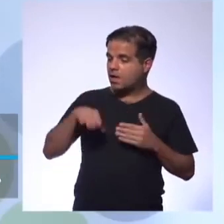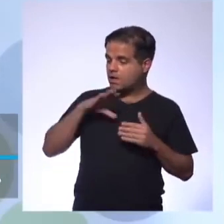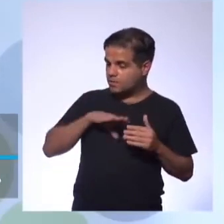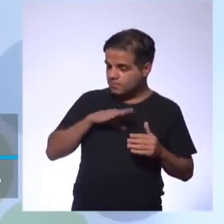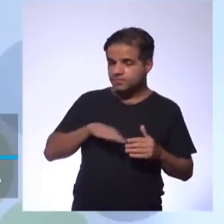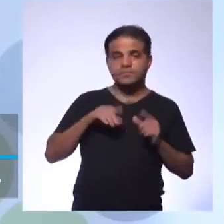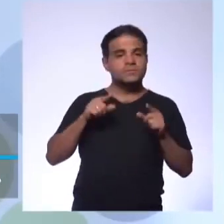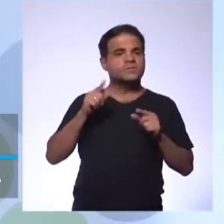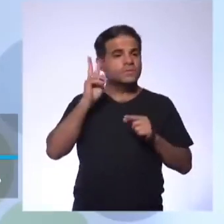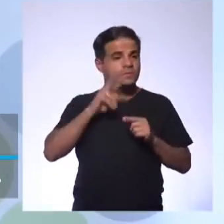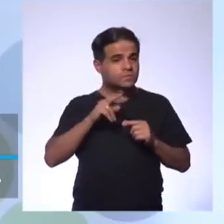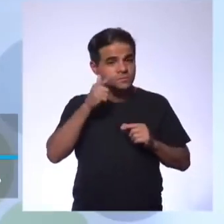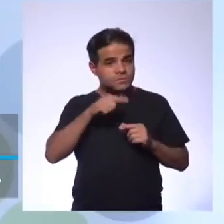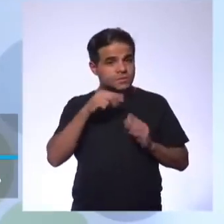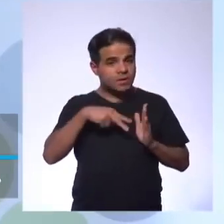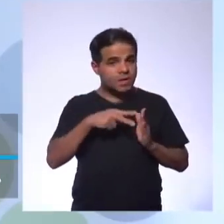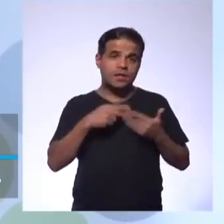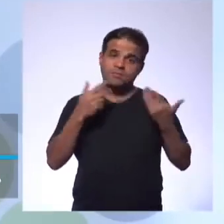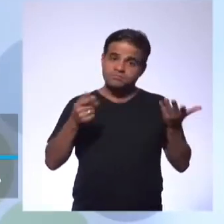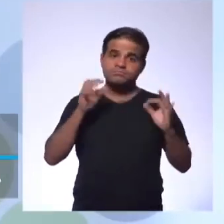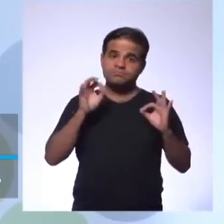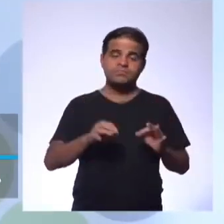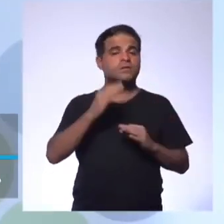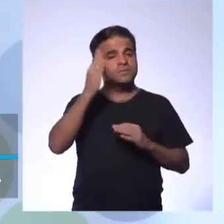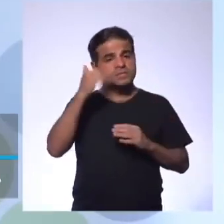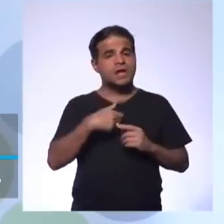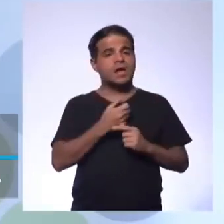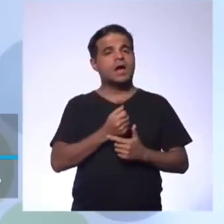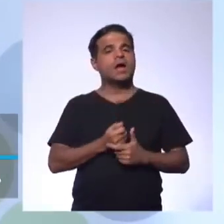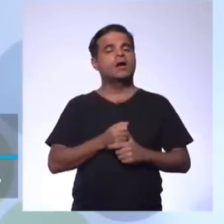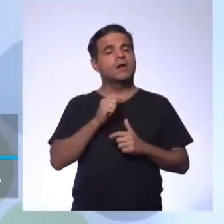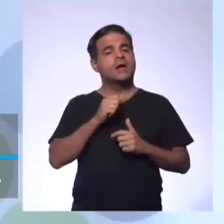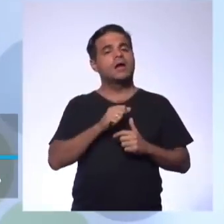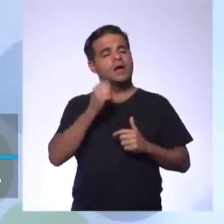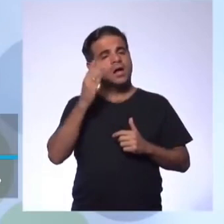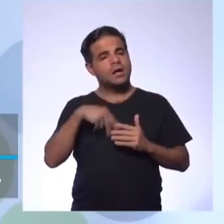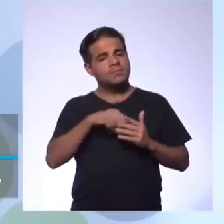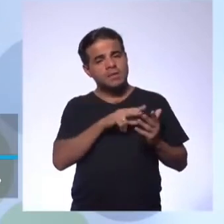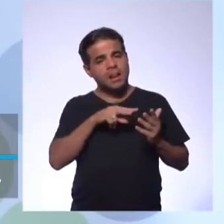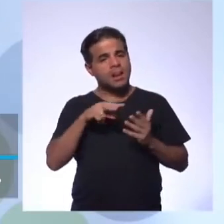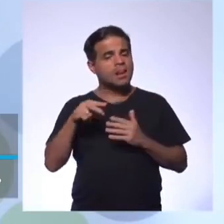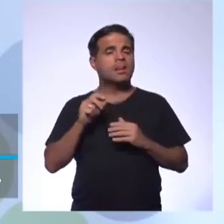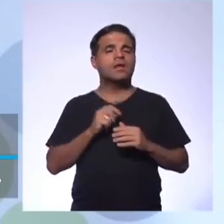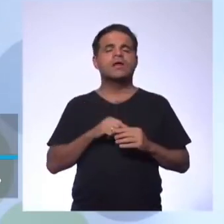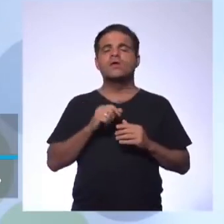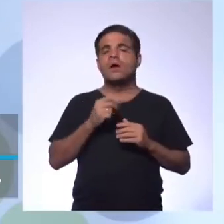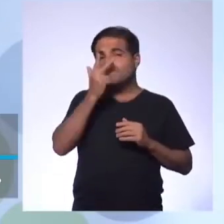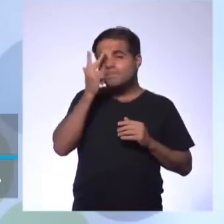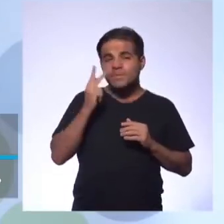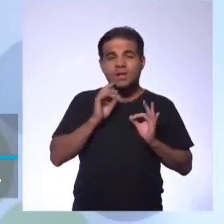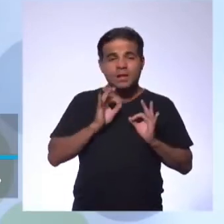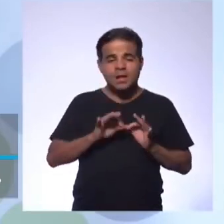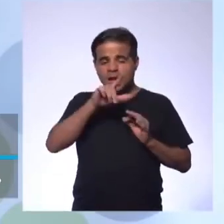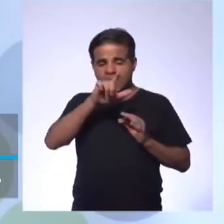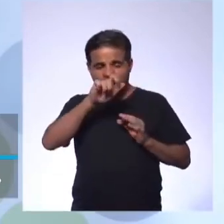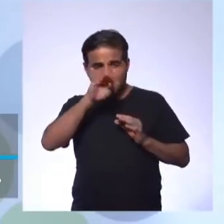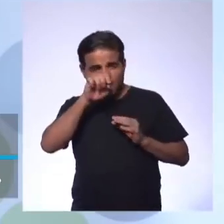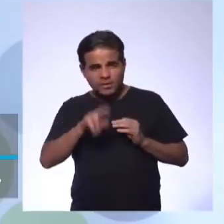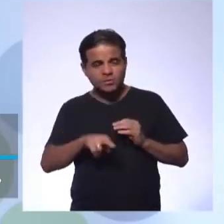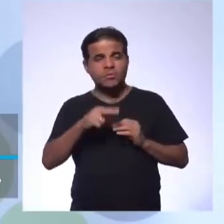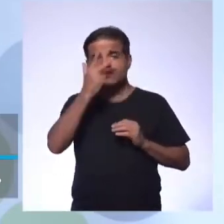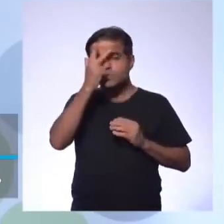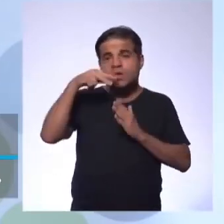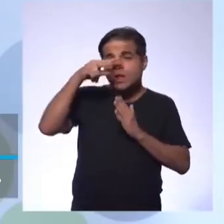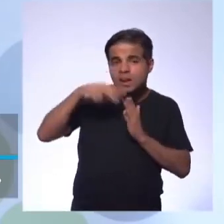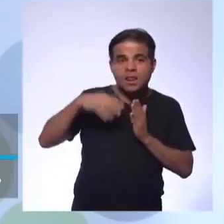esta aula, está conseguindo ler o que está aqui, você é alfabetizado. Eu acredito que leitor seja um pouquinho diferente. Seja aquela pessoa que